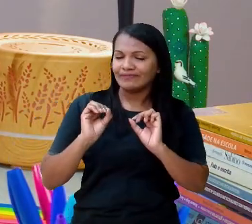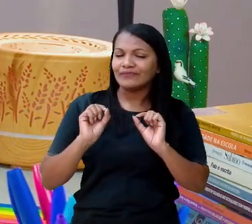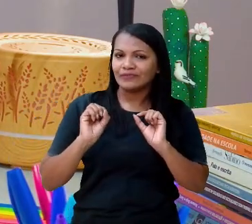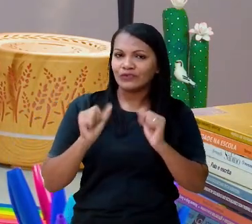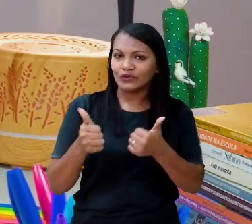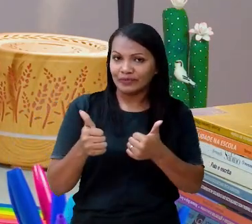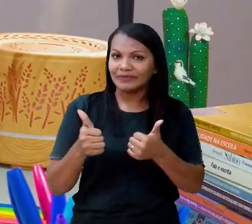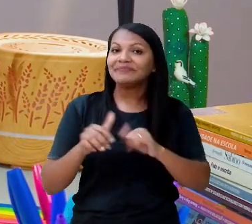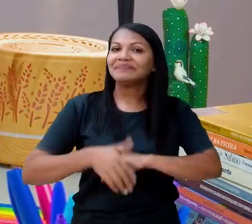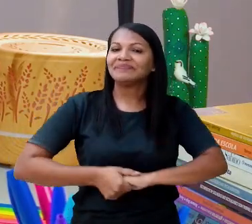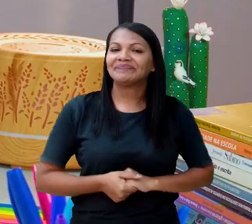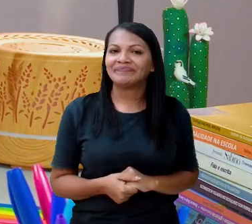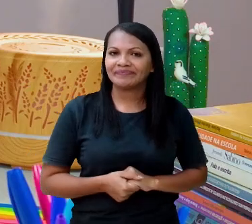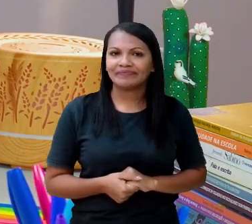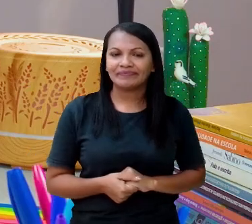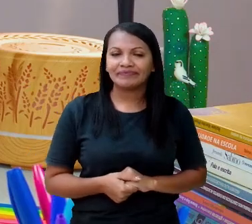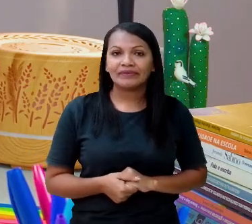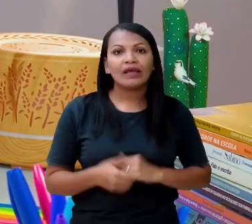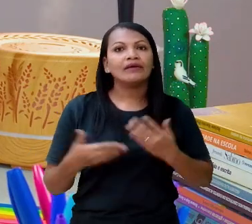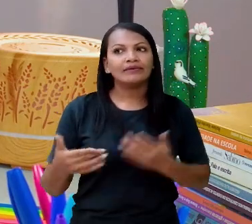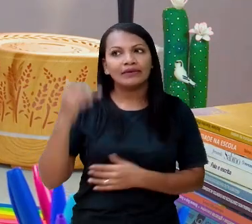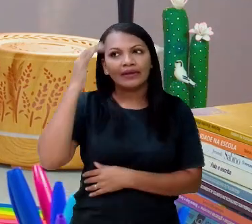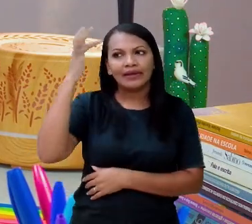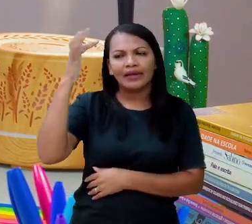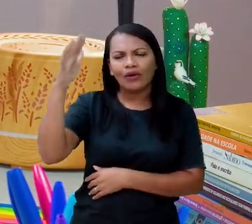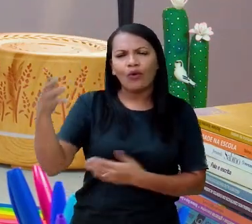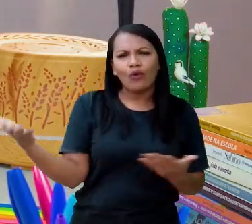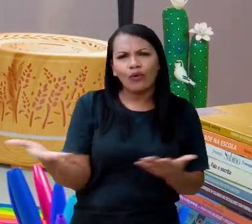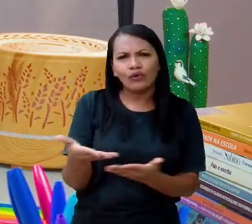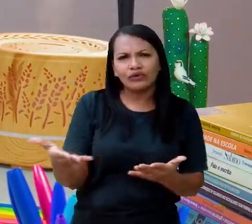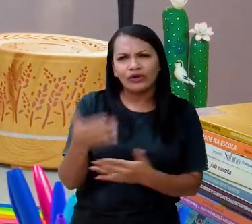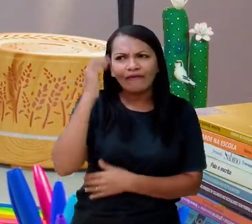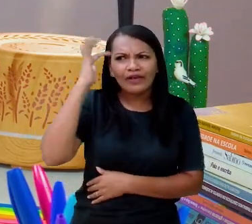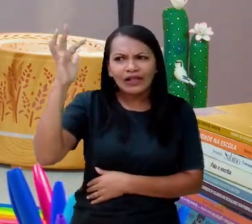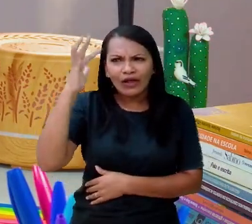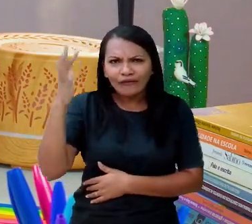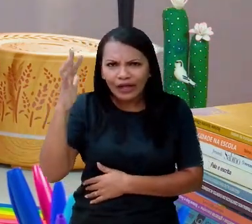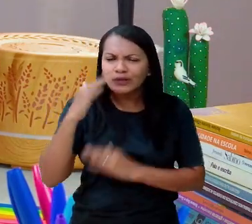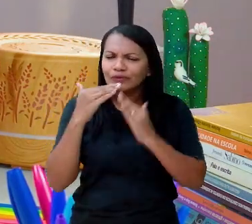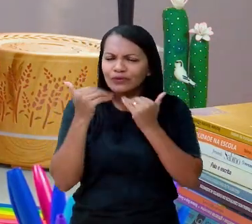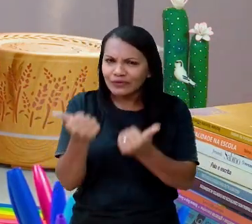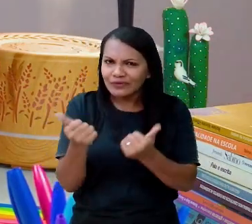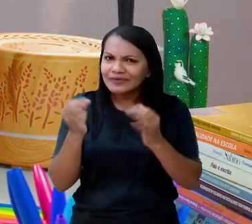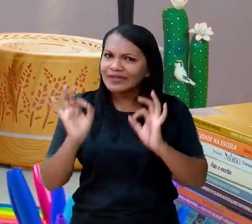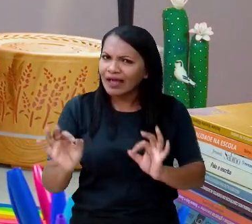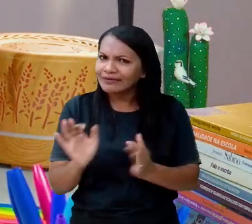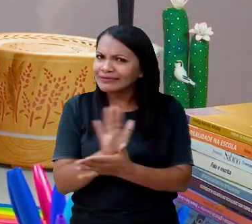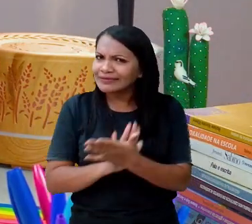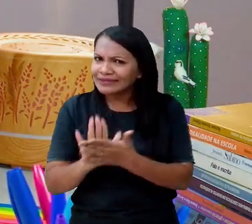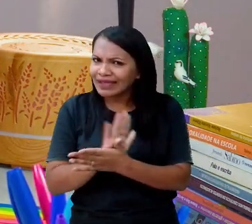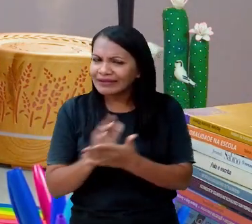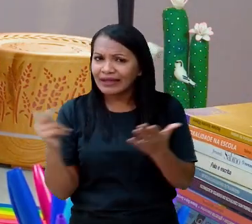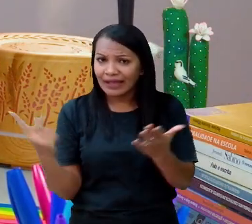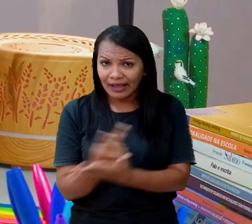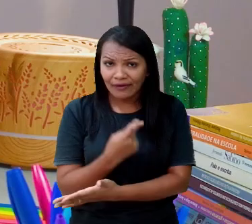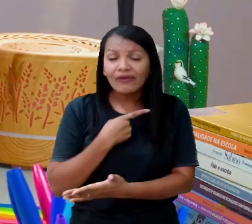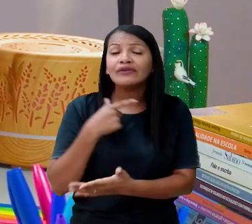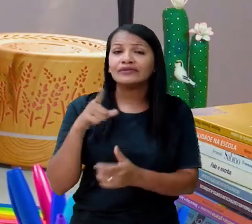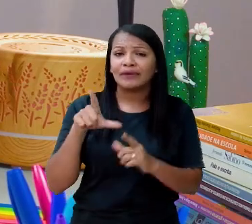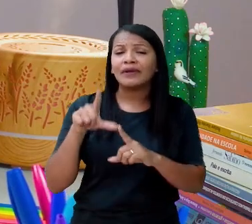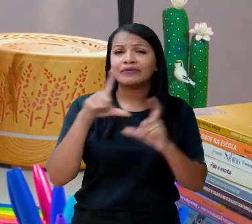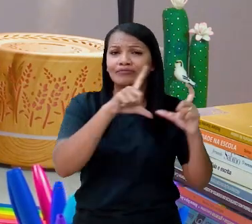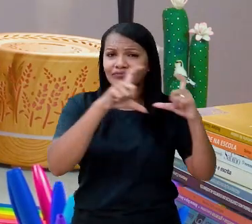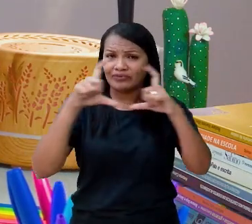errado. Mais uma filosofia, eu tô muito filósofa hoje. Eu acho que eu vou até gravar um outro story pro meu Insta.